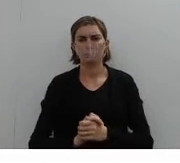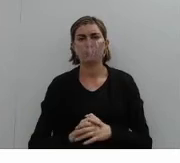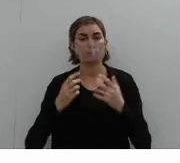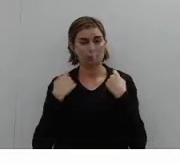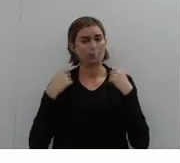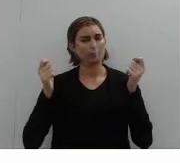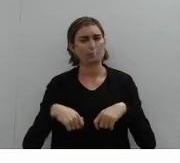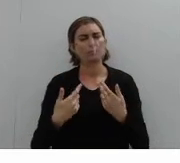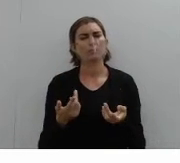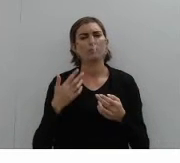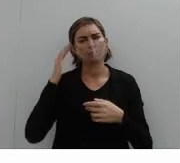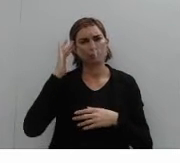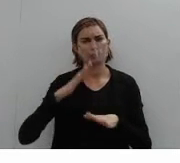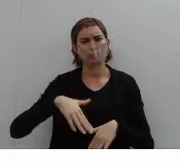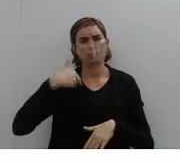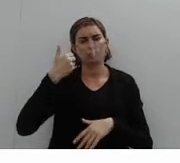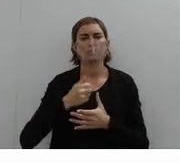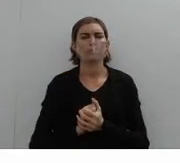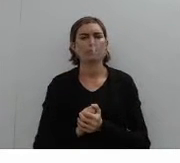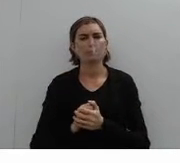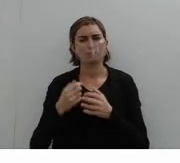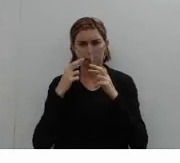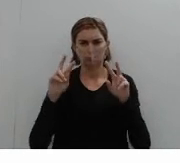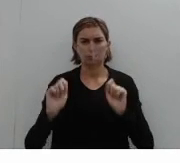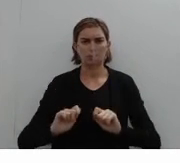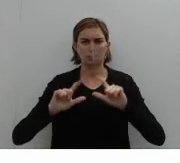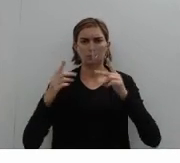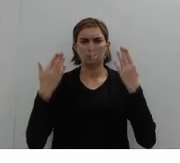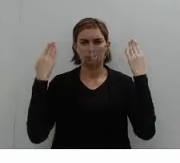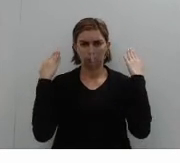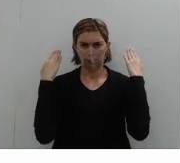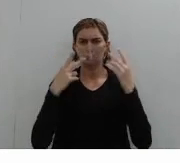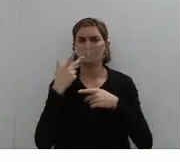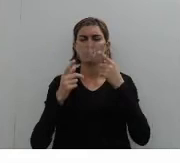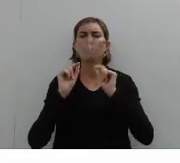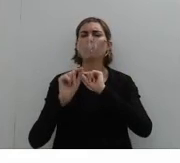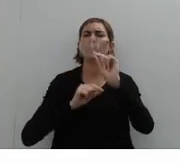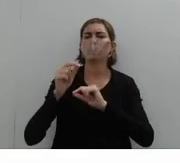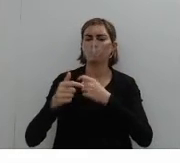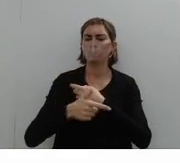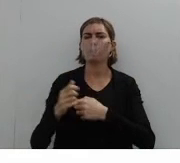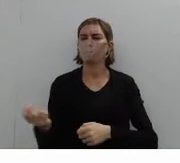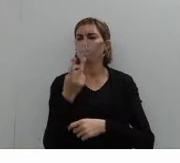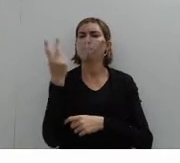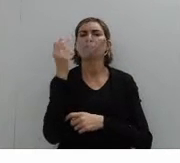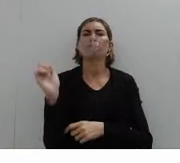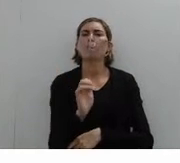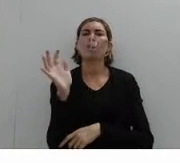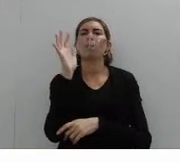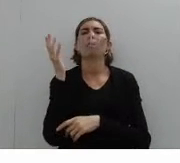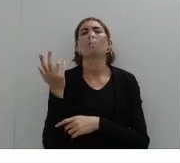para que nós possamos entendê-lo melhor. O slide diz assim: o que são valores no contexto